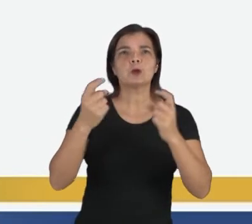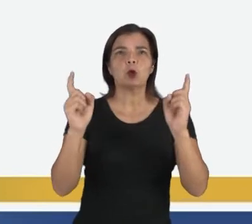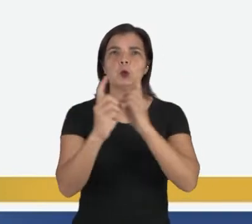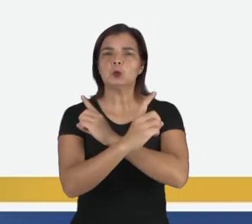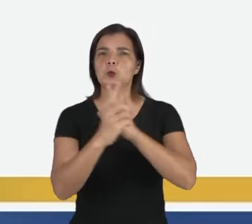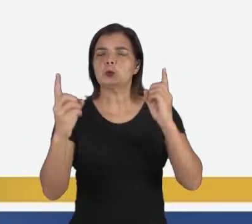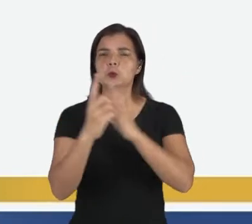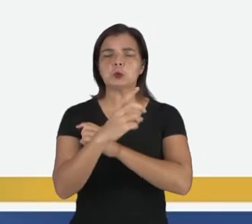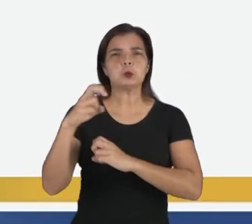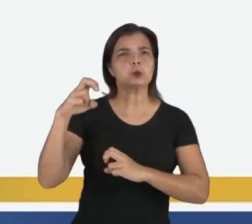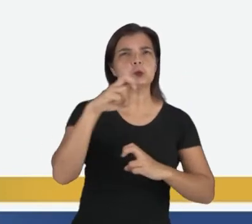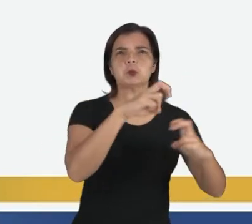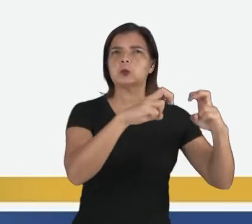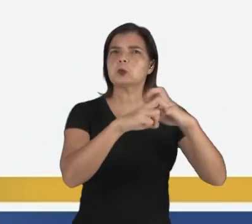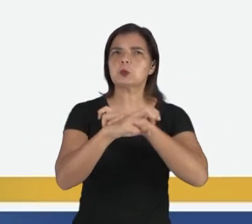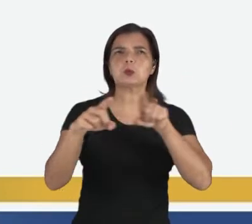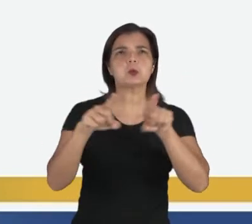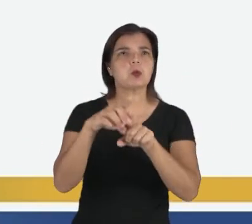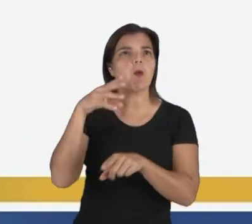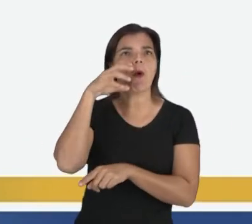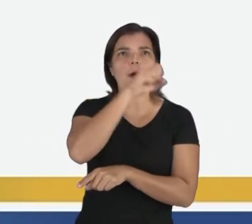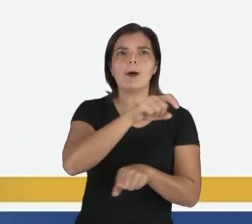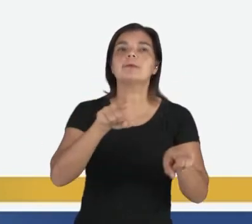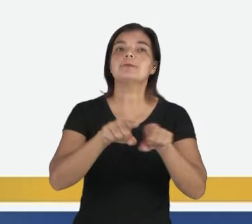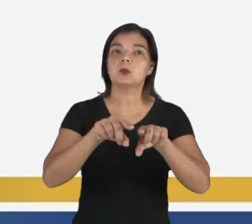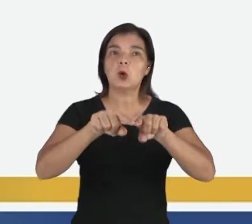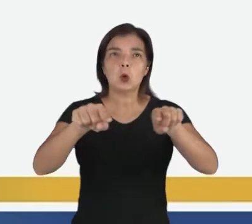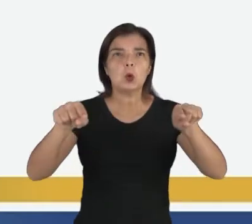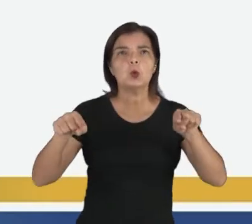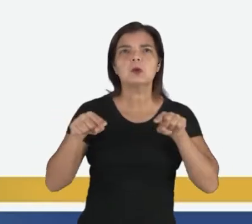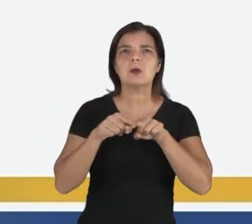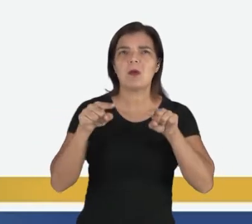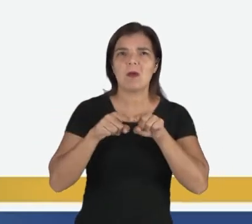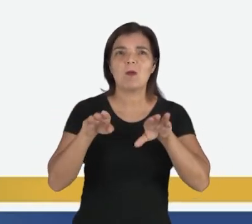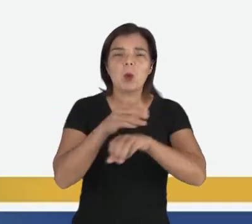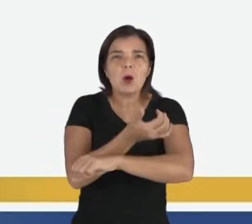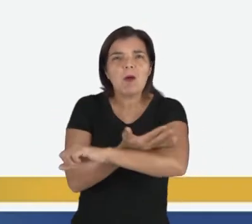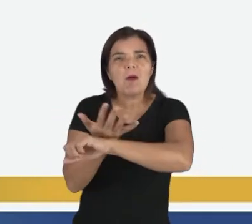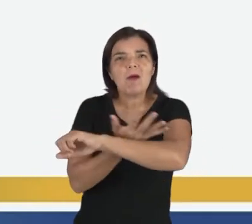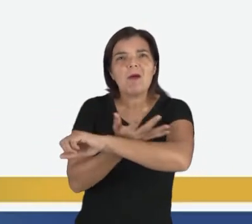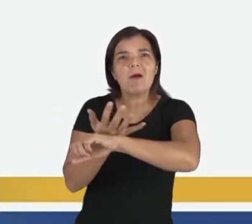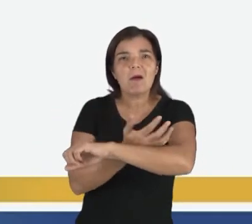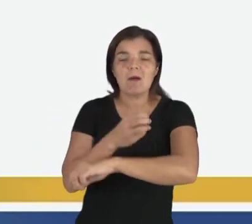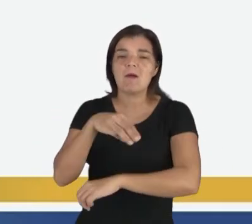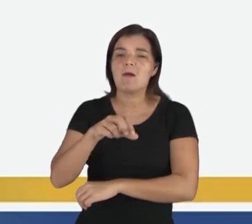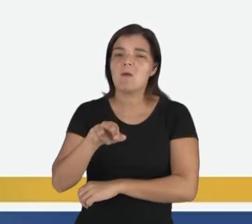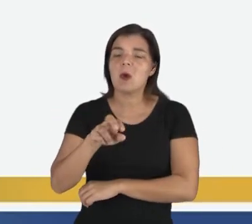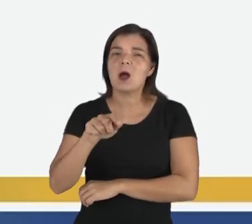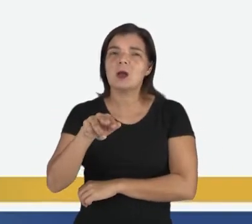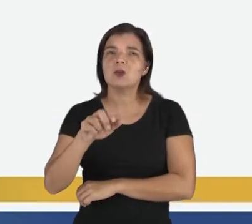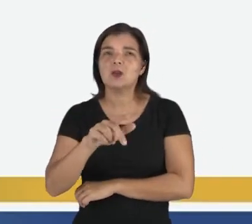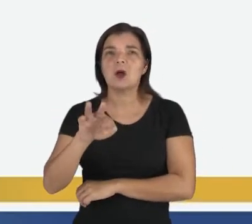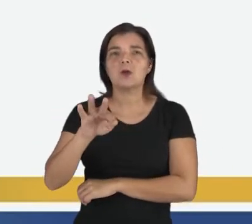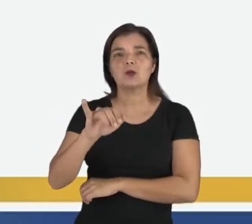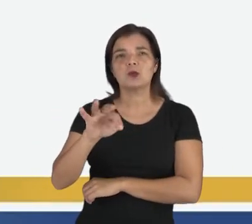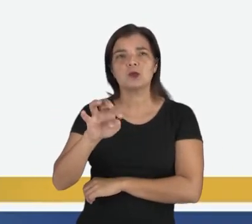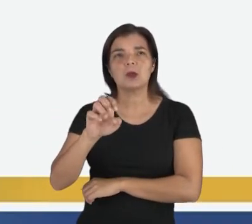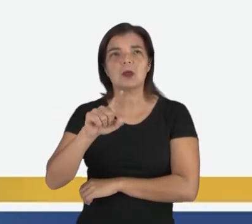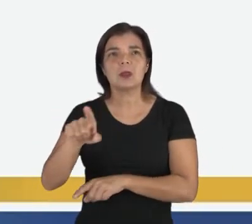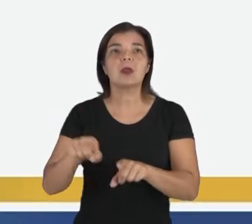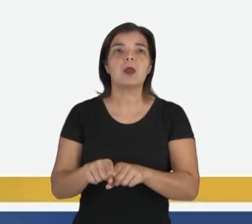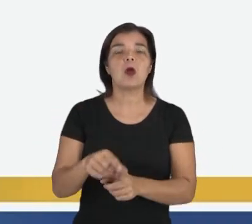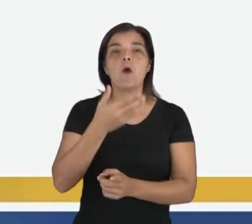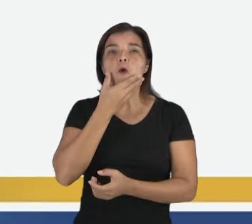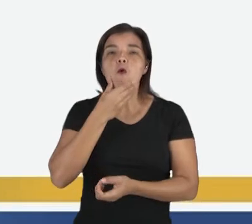carros passam a mais de 100 km por hora. O quintal delas é um gramado de marginal Tietê. Os